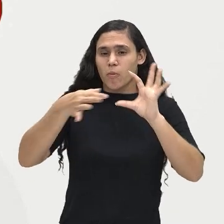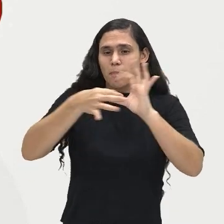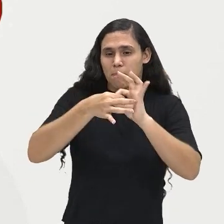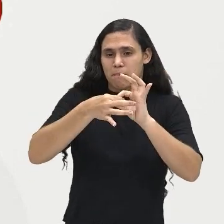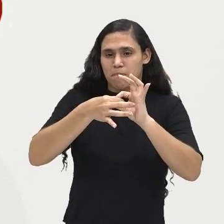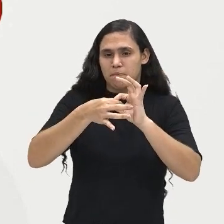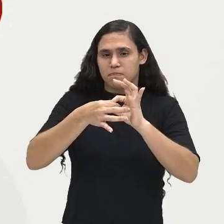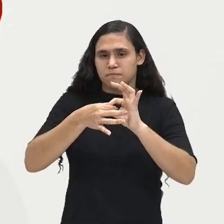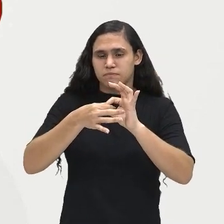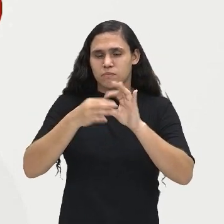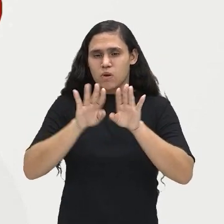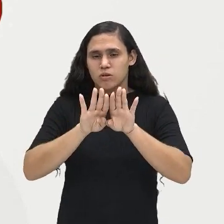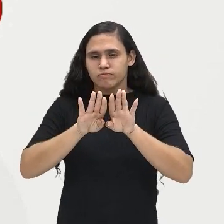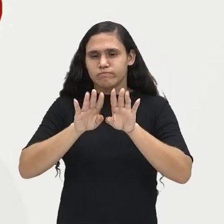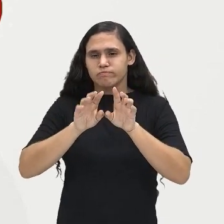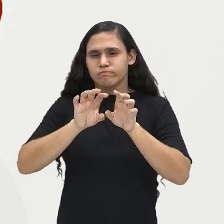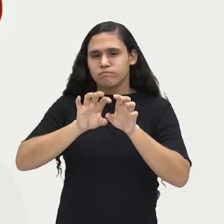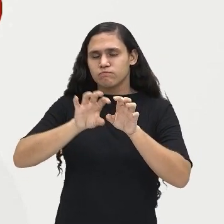aí